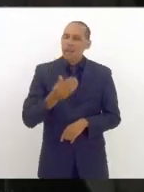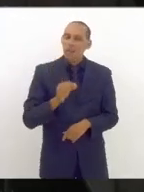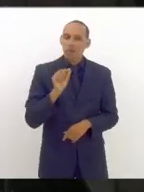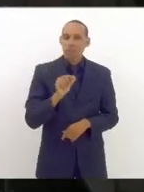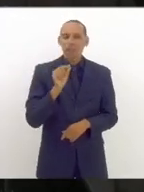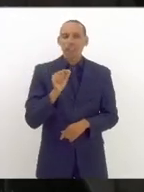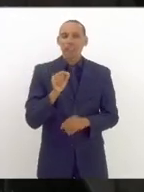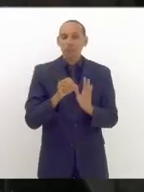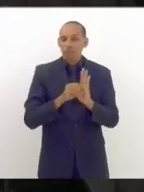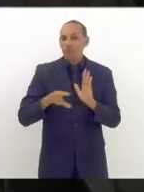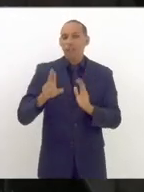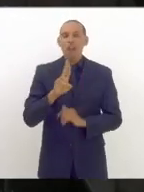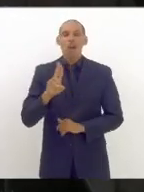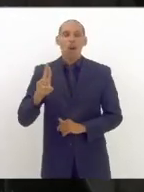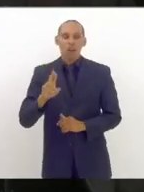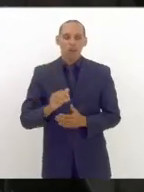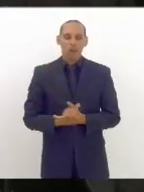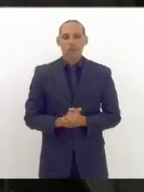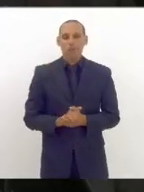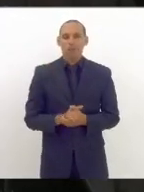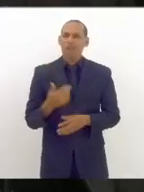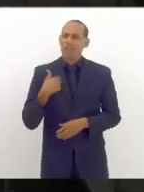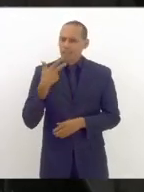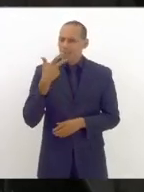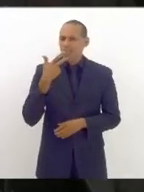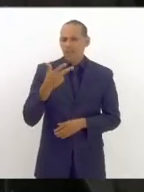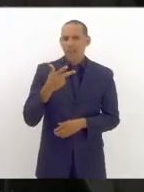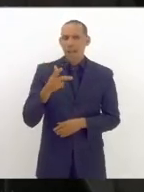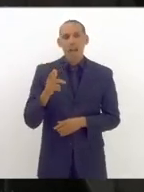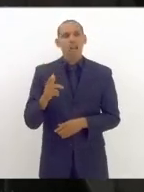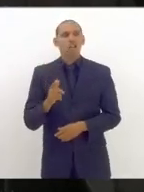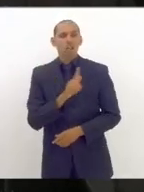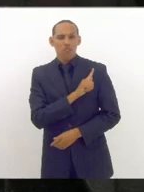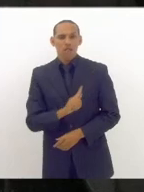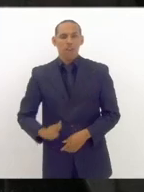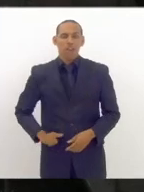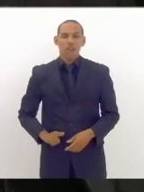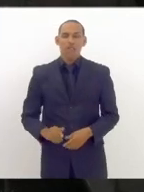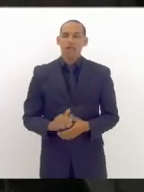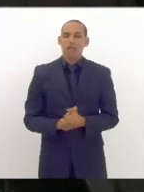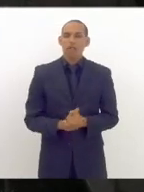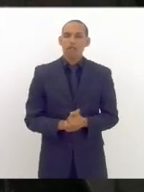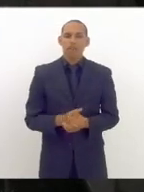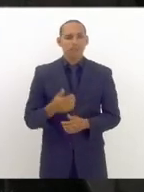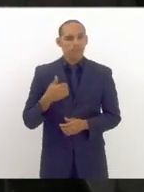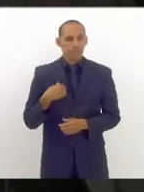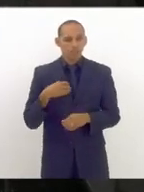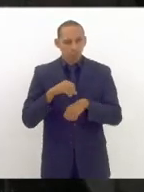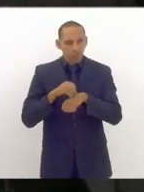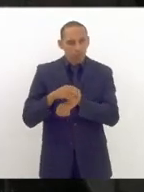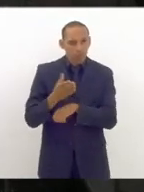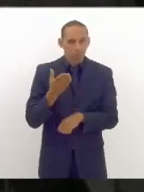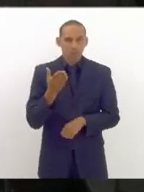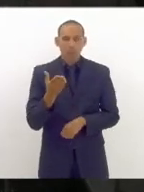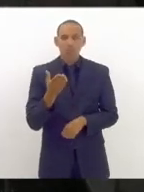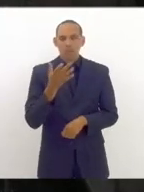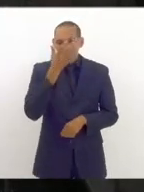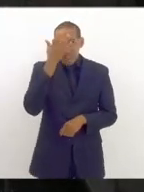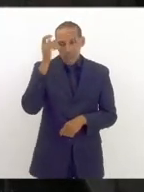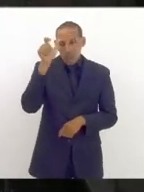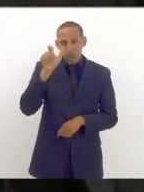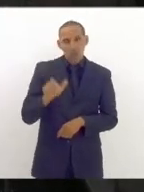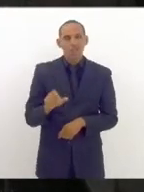a indicação de um nome, e eu falei para o governador: governador, eu vou indicar para o senhor uma pessoa que, se eu